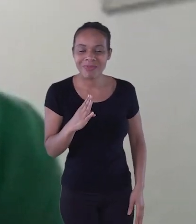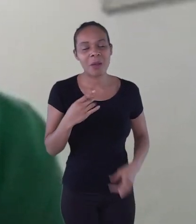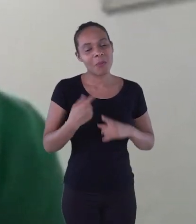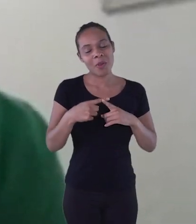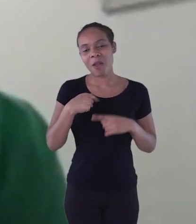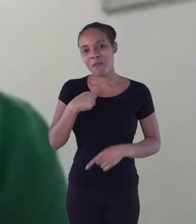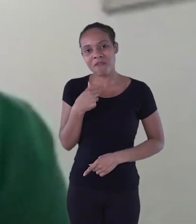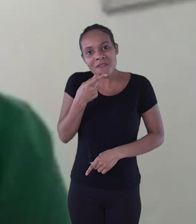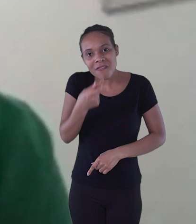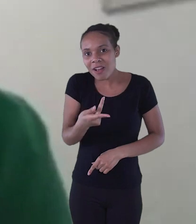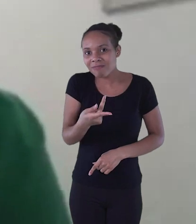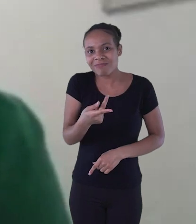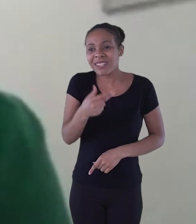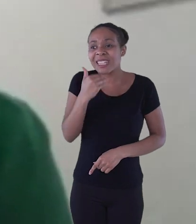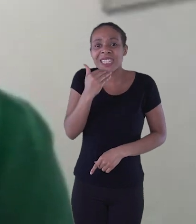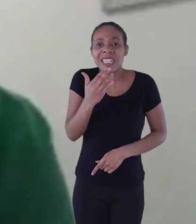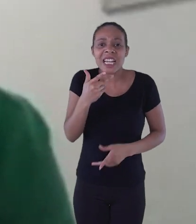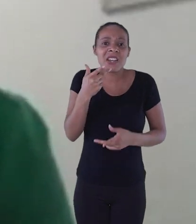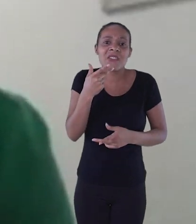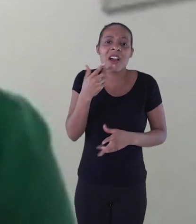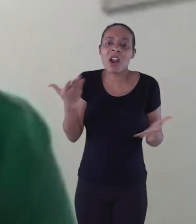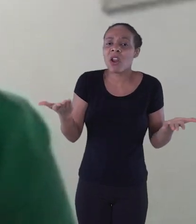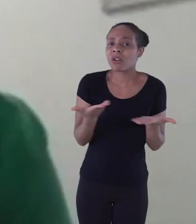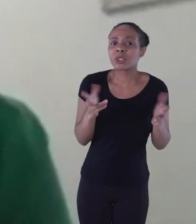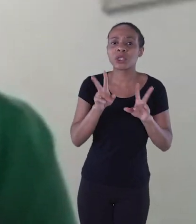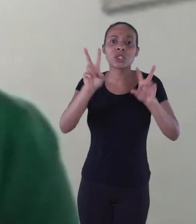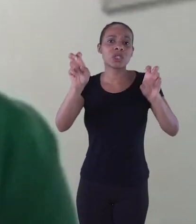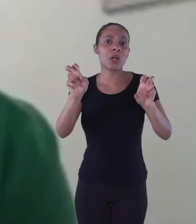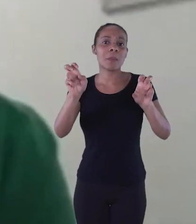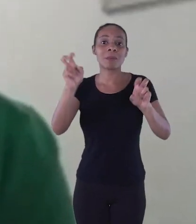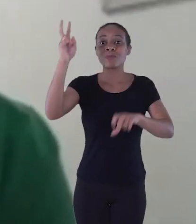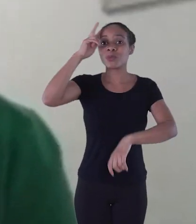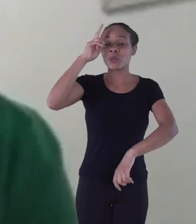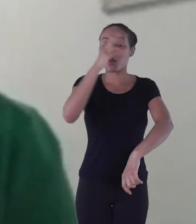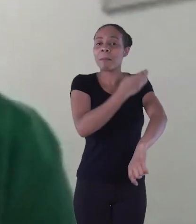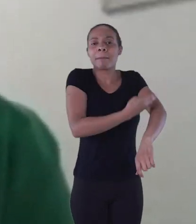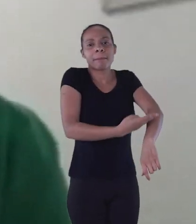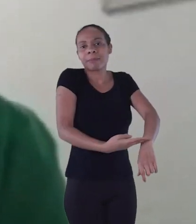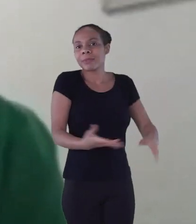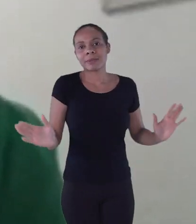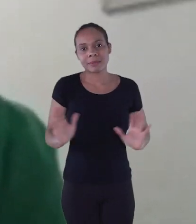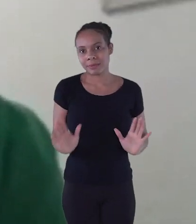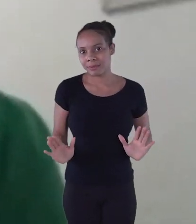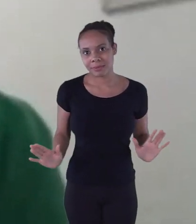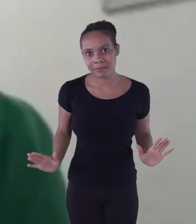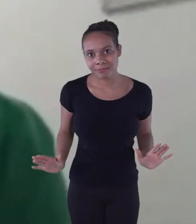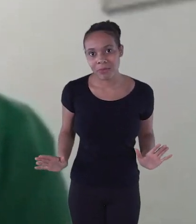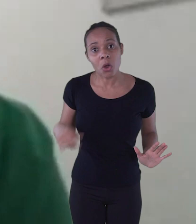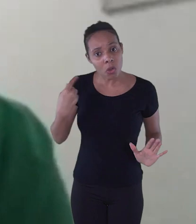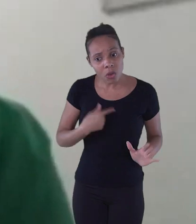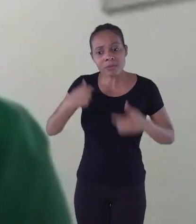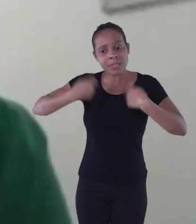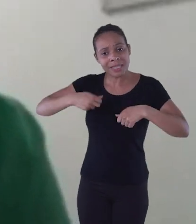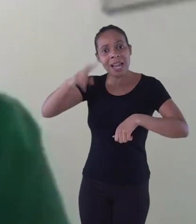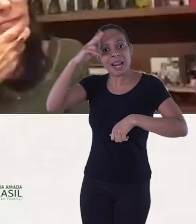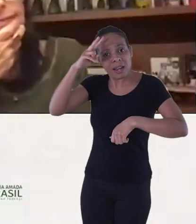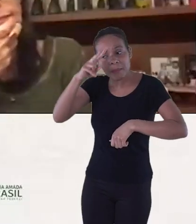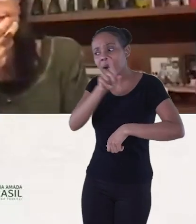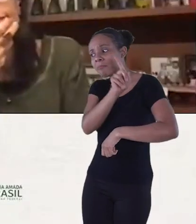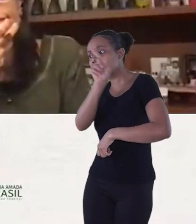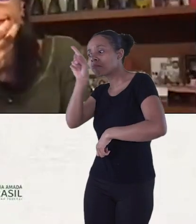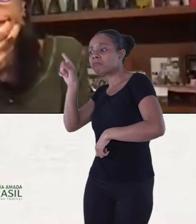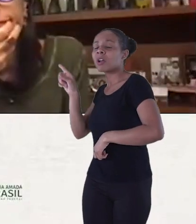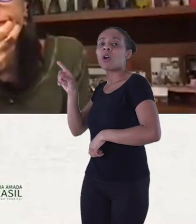né? Então, não tem história dos negros, tem a história do Brasil, e a gente tem que contemplar essa população negra escravizada e não